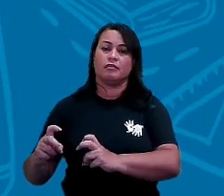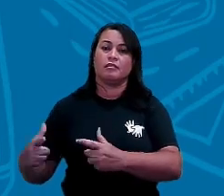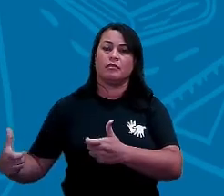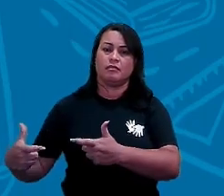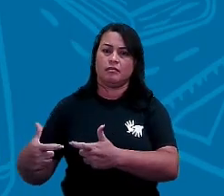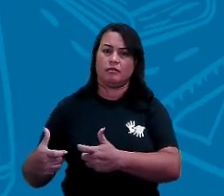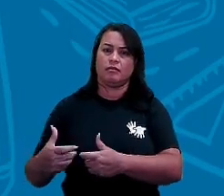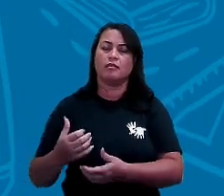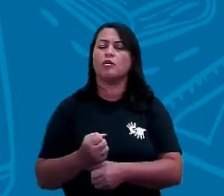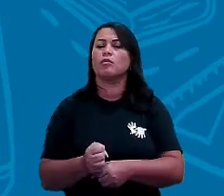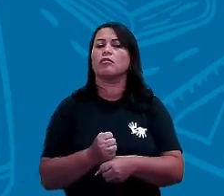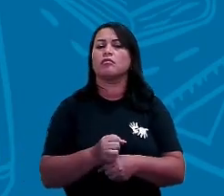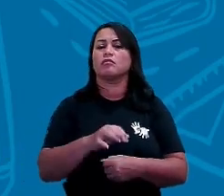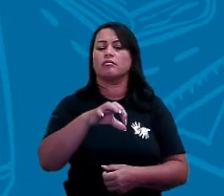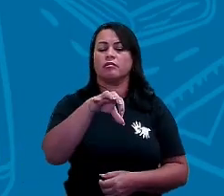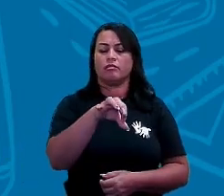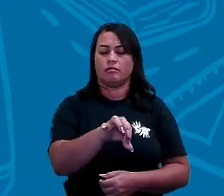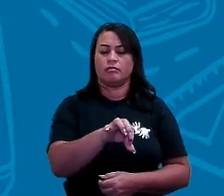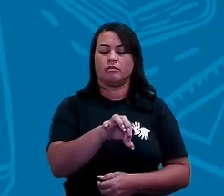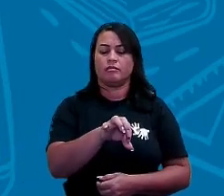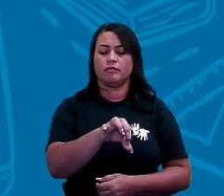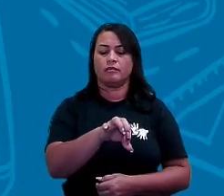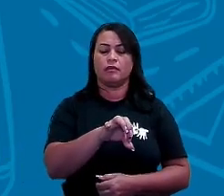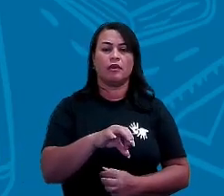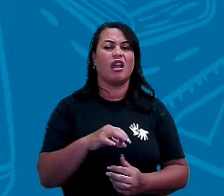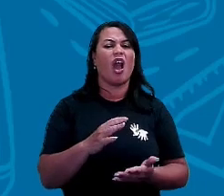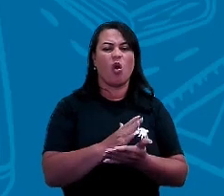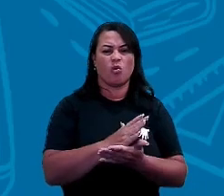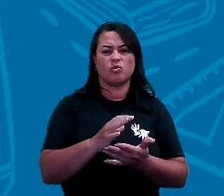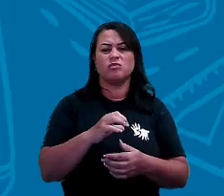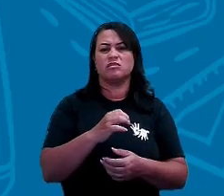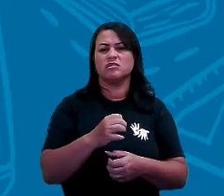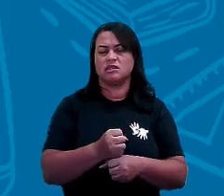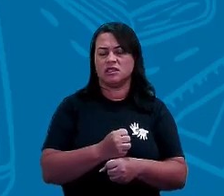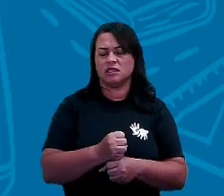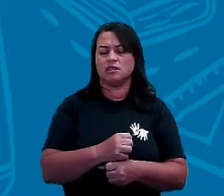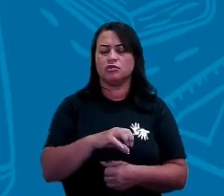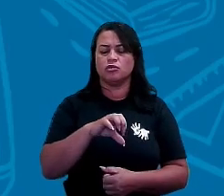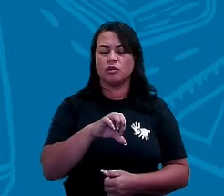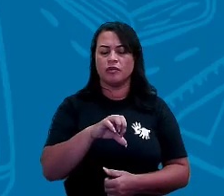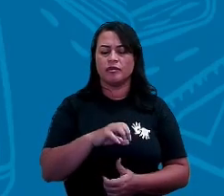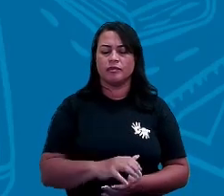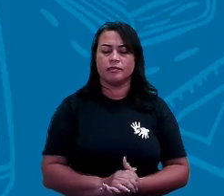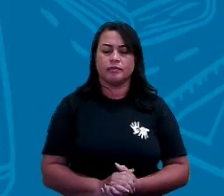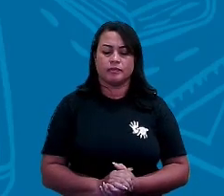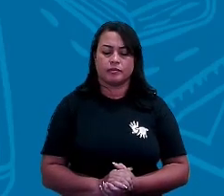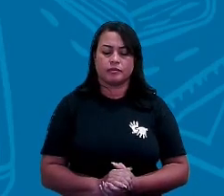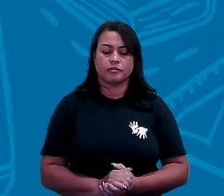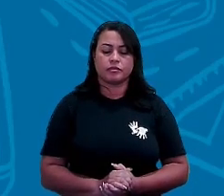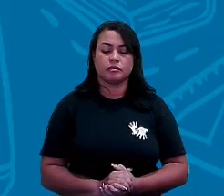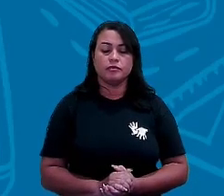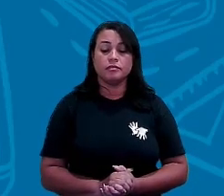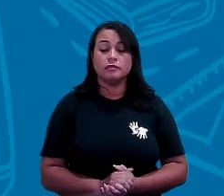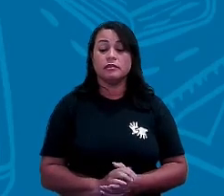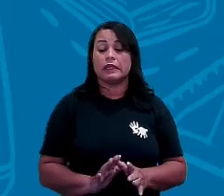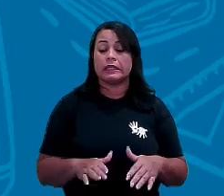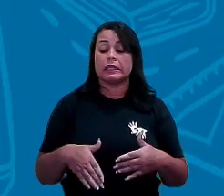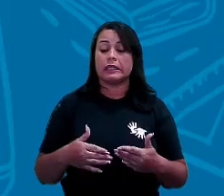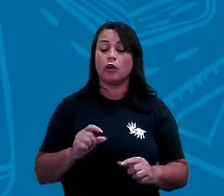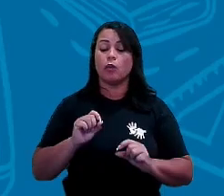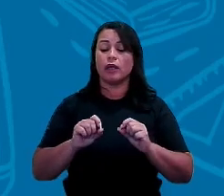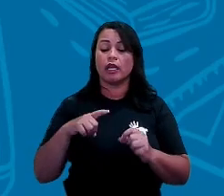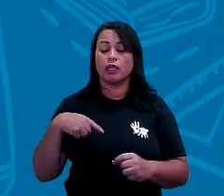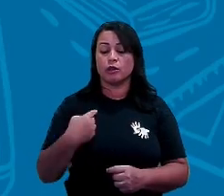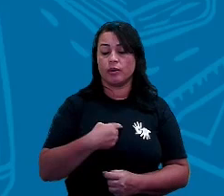para o outro, né? Levaram aí alguns anos, tá certo, gente? Ó, então, o que foi que